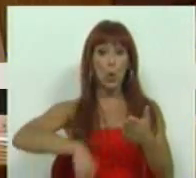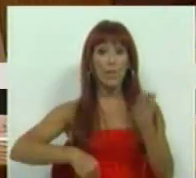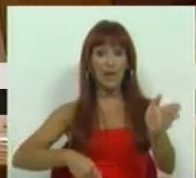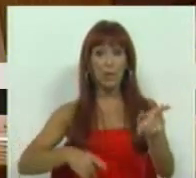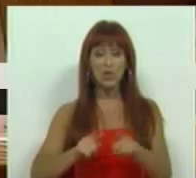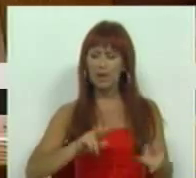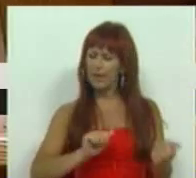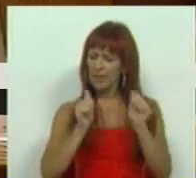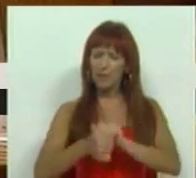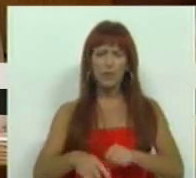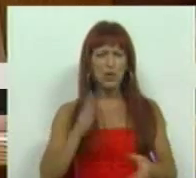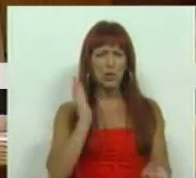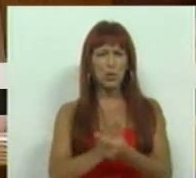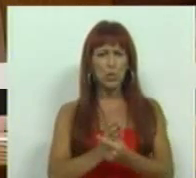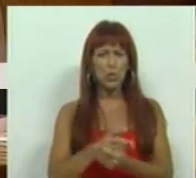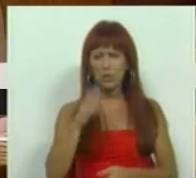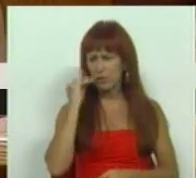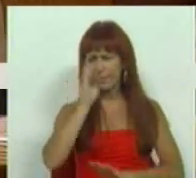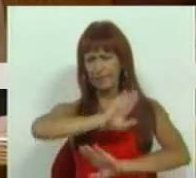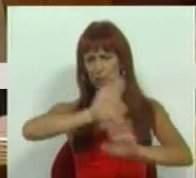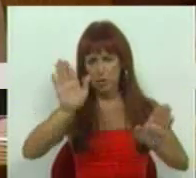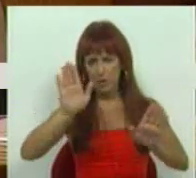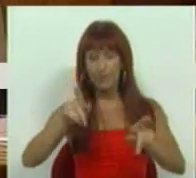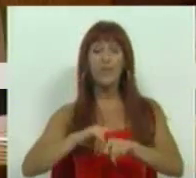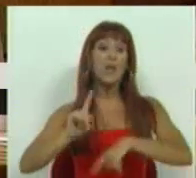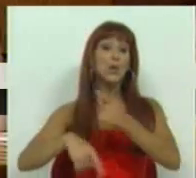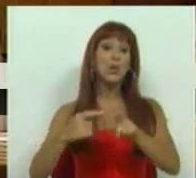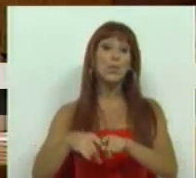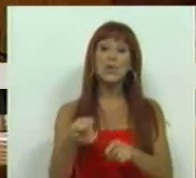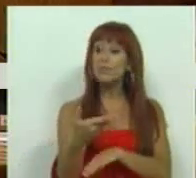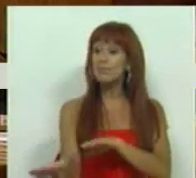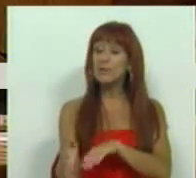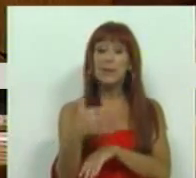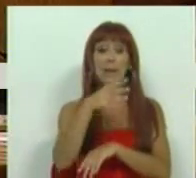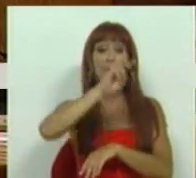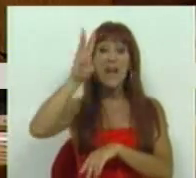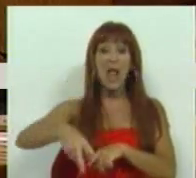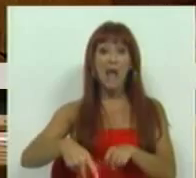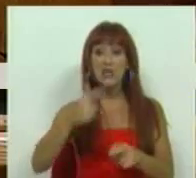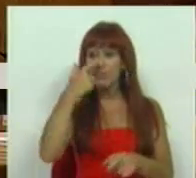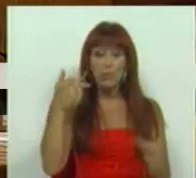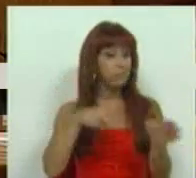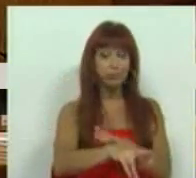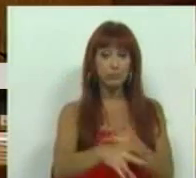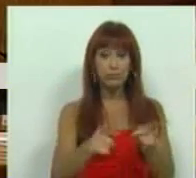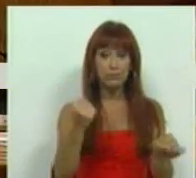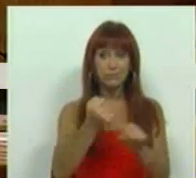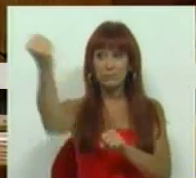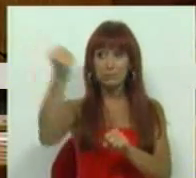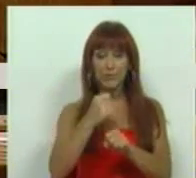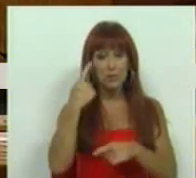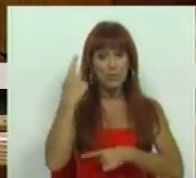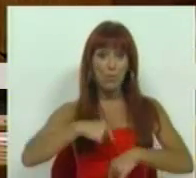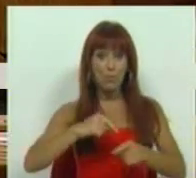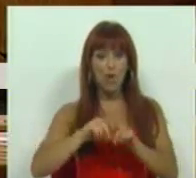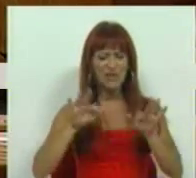contratados transformou-se num processo vergonhoso. Depois de terem ficado milhares de vagas por preencher nas colocações